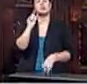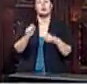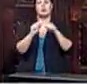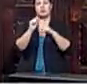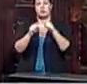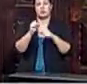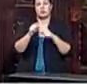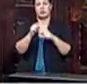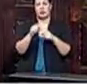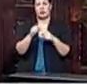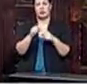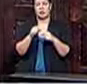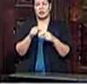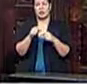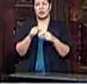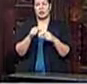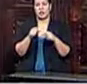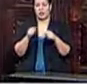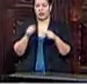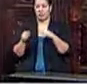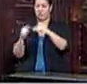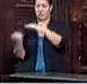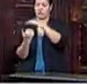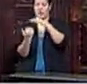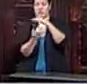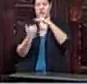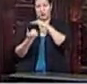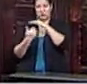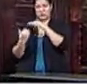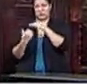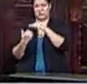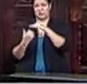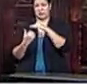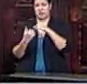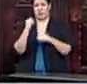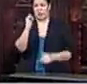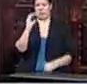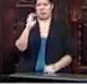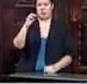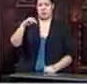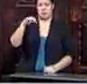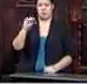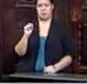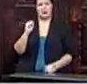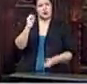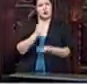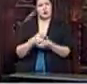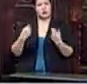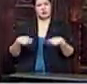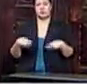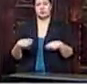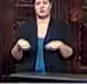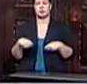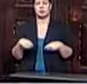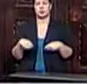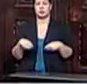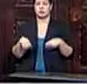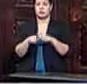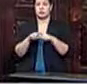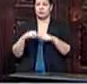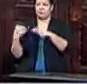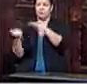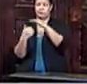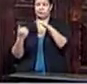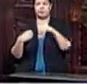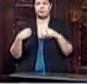projeto que fazia com que essas concessionárias não precisassem pagar ICMS, desde que o Estado devesse. Empresas que são devedoras